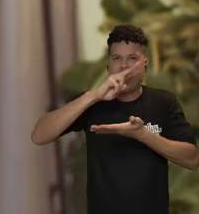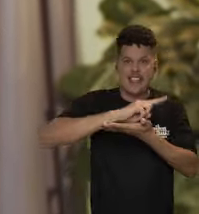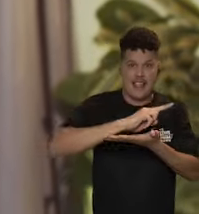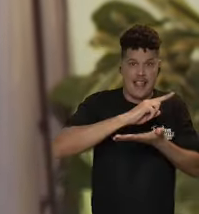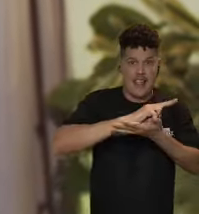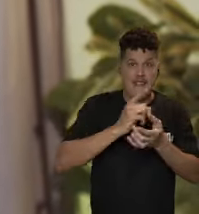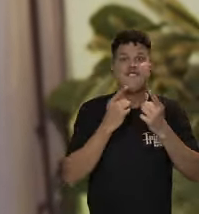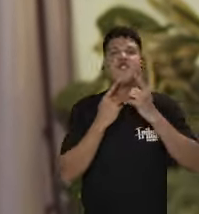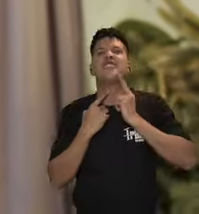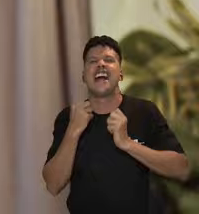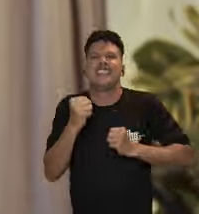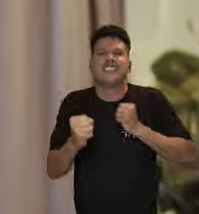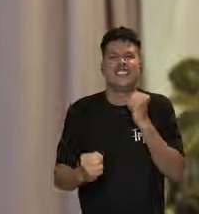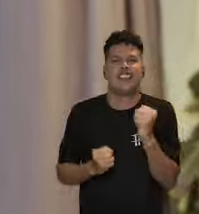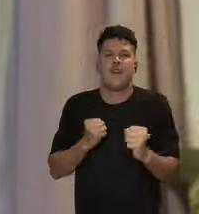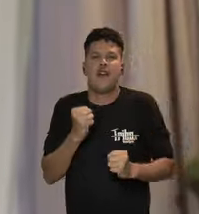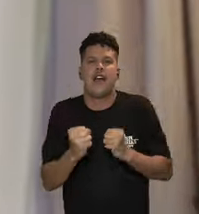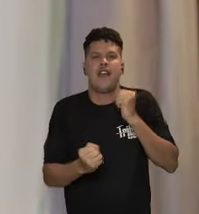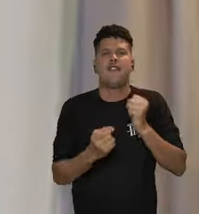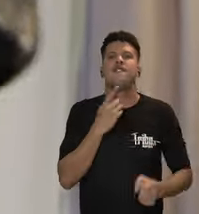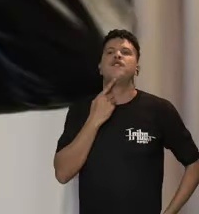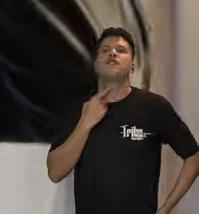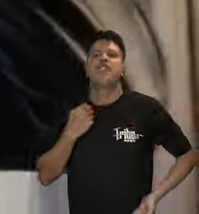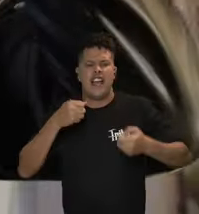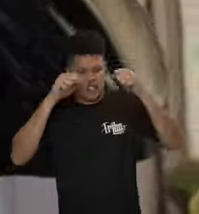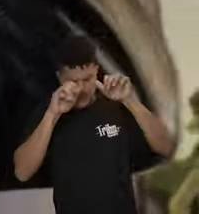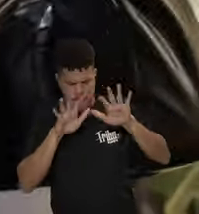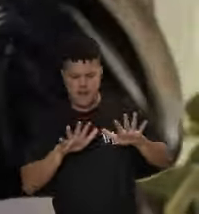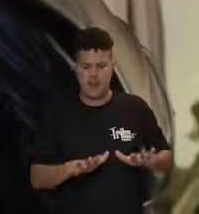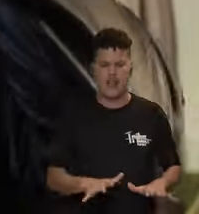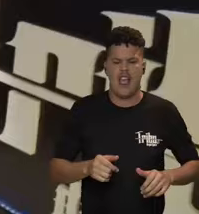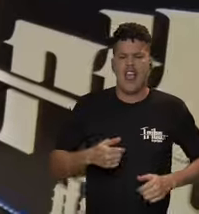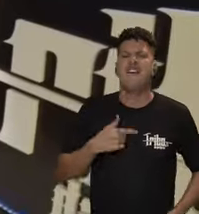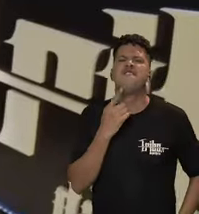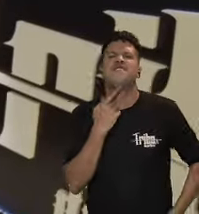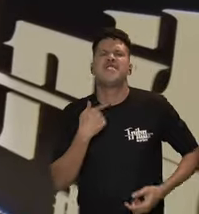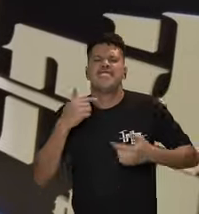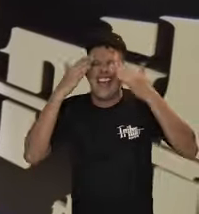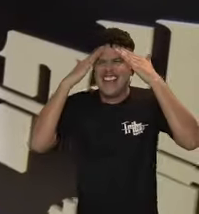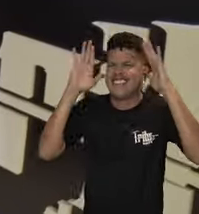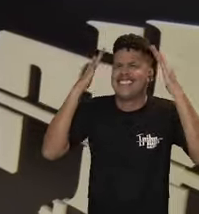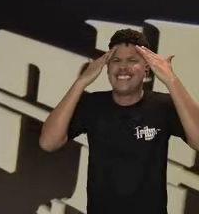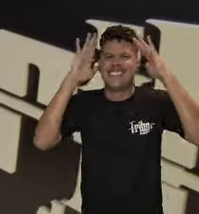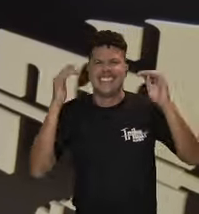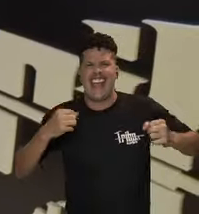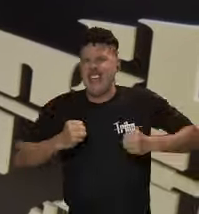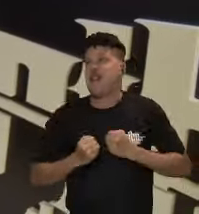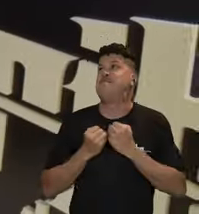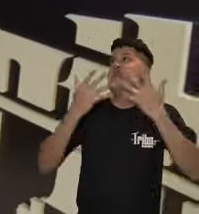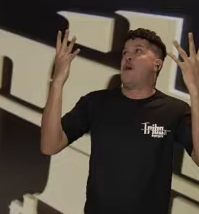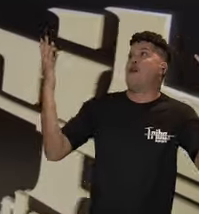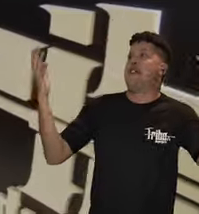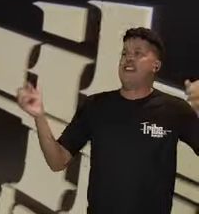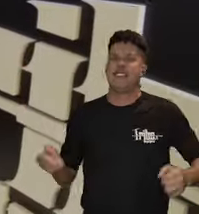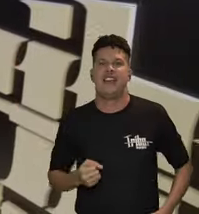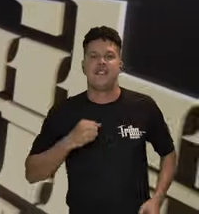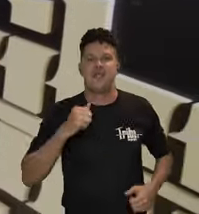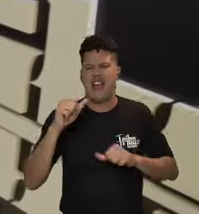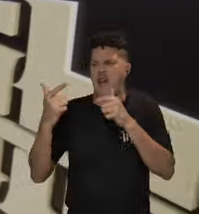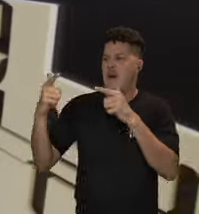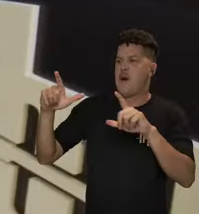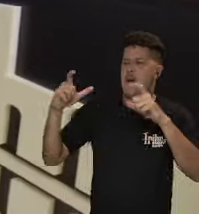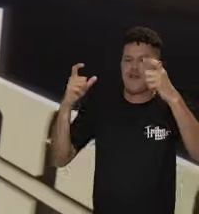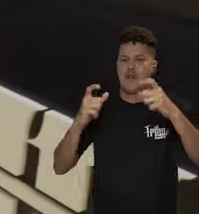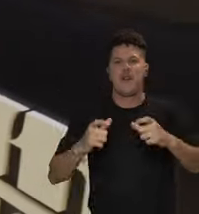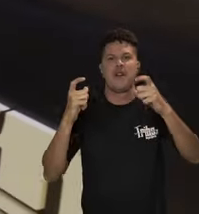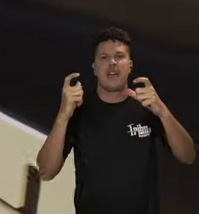de correr, vontade de ficar, vai, vontade de sei lá, esbagaçar, pro outro